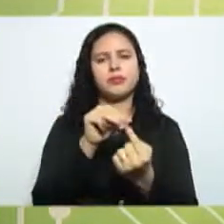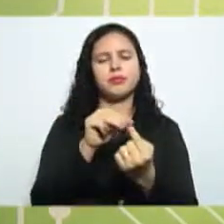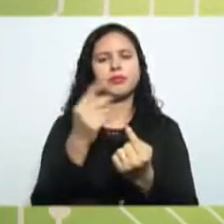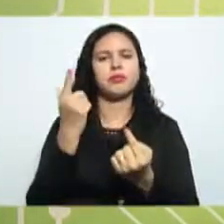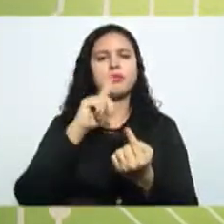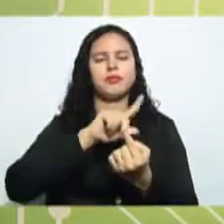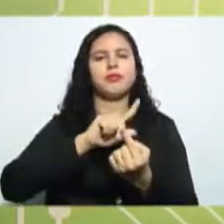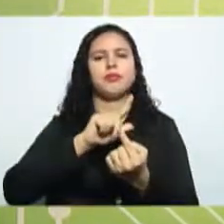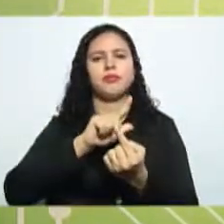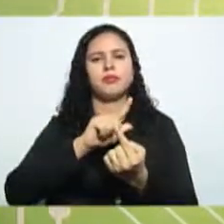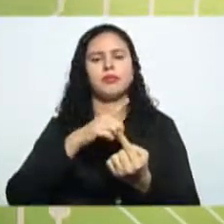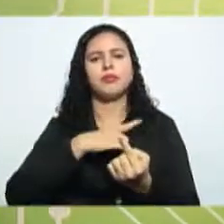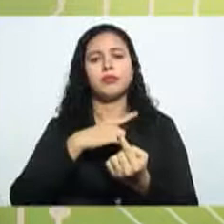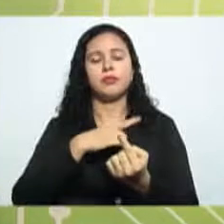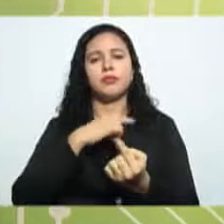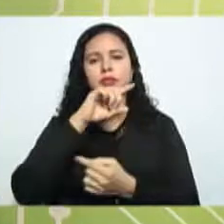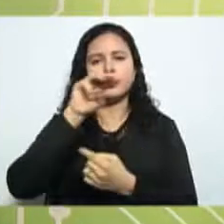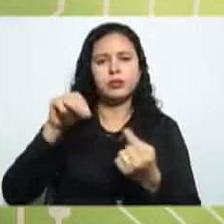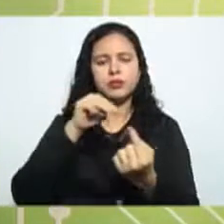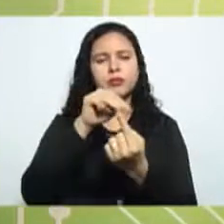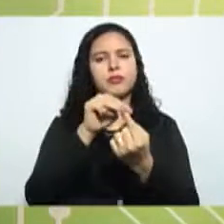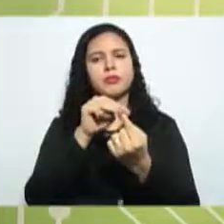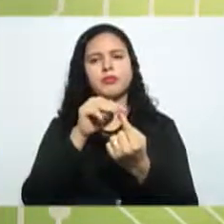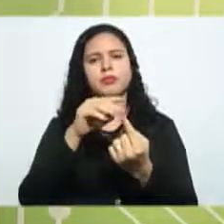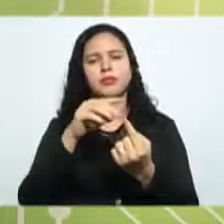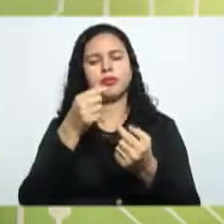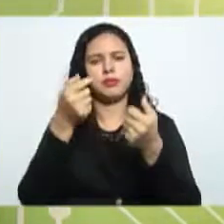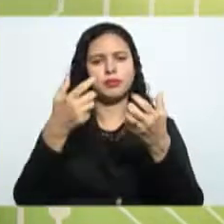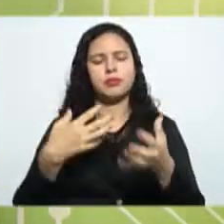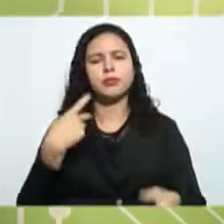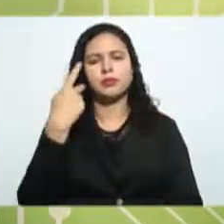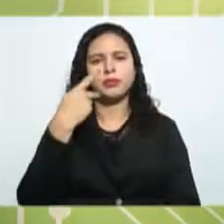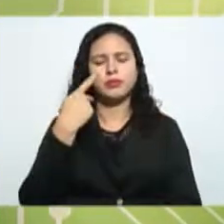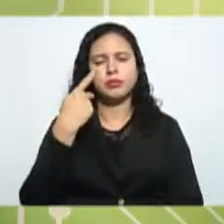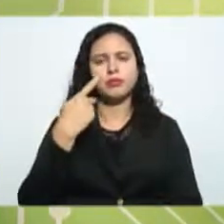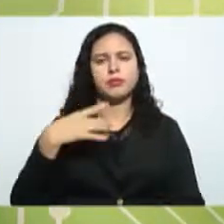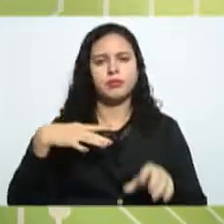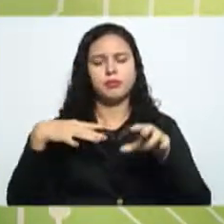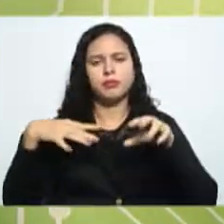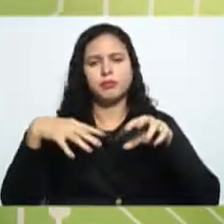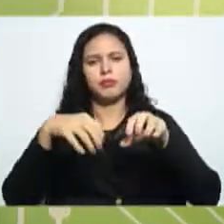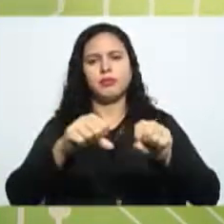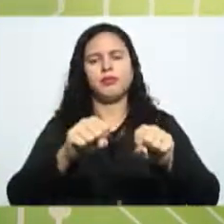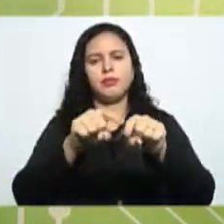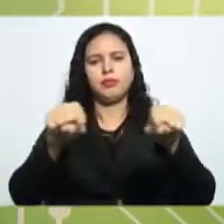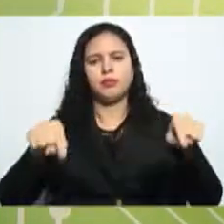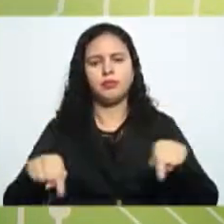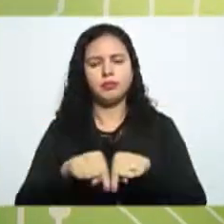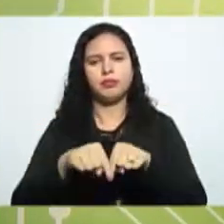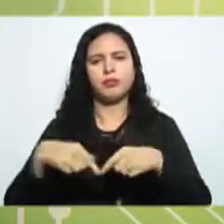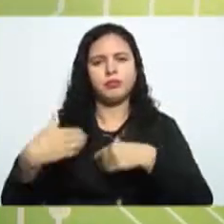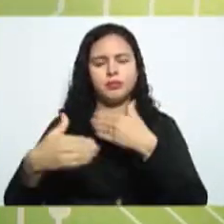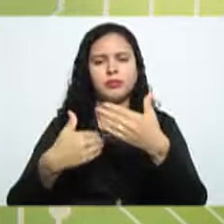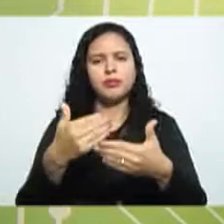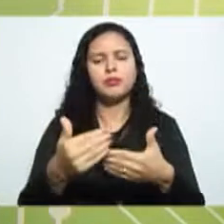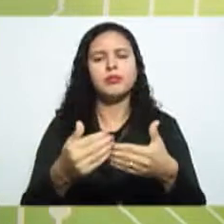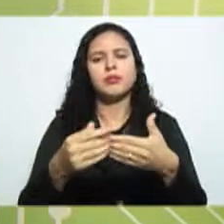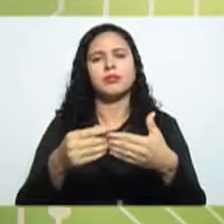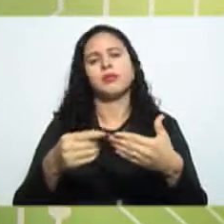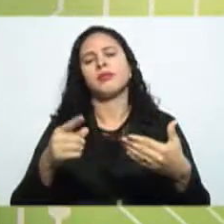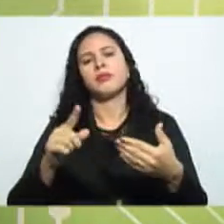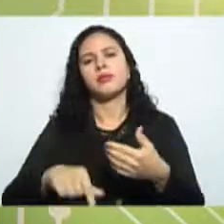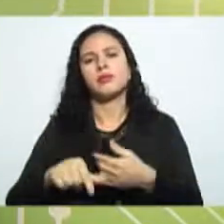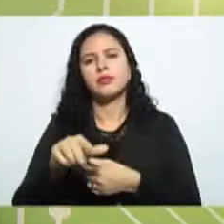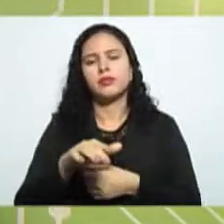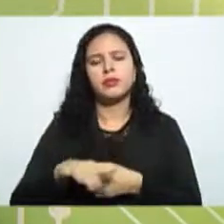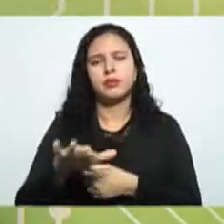alcançar. Nós temos uma meta quando a gente fala em políticas públicas, seja ocupar um espaço, seja desenvolver esse espaço. E essa meta só é